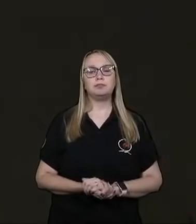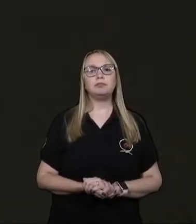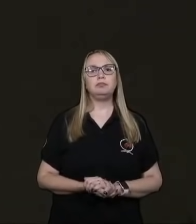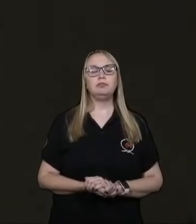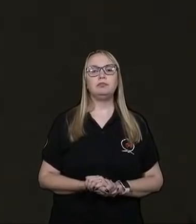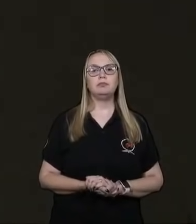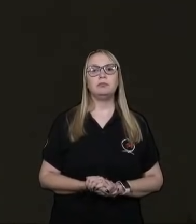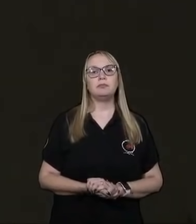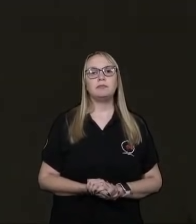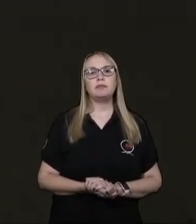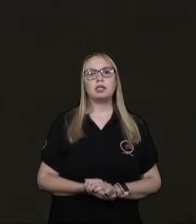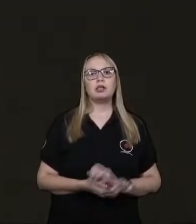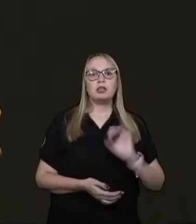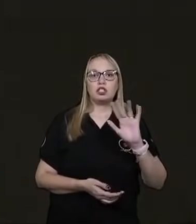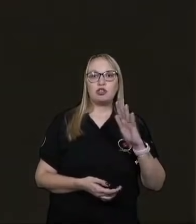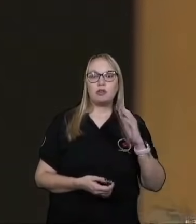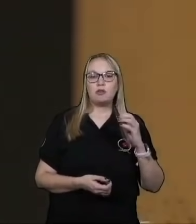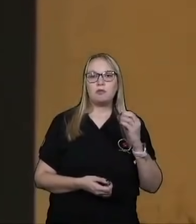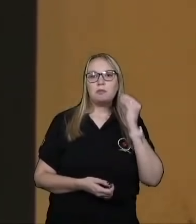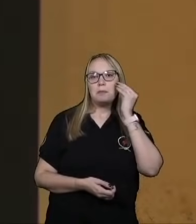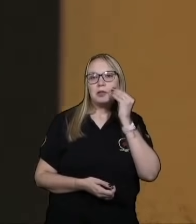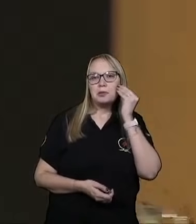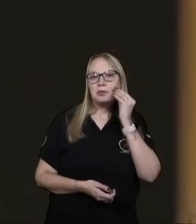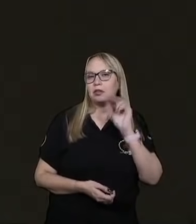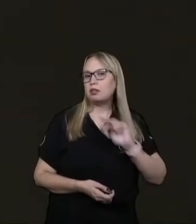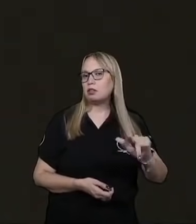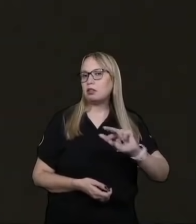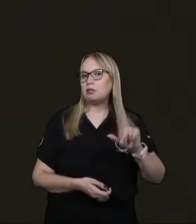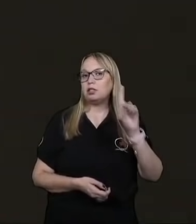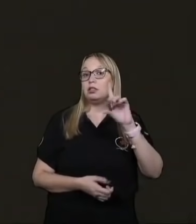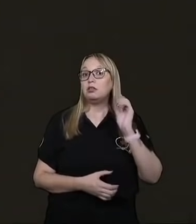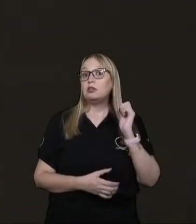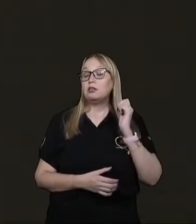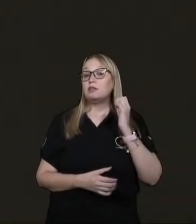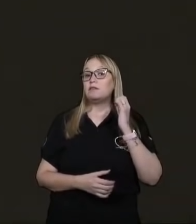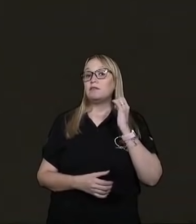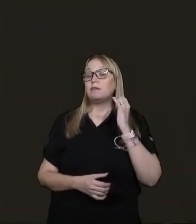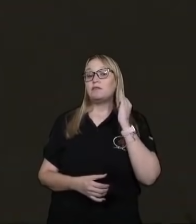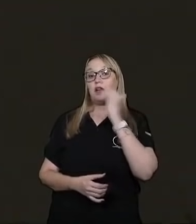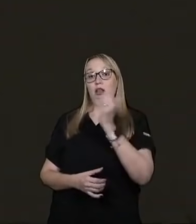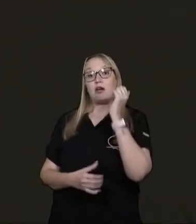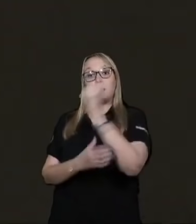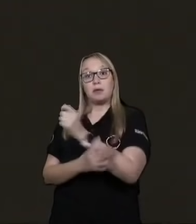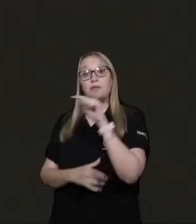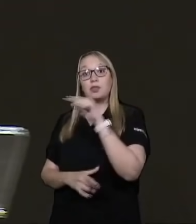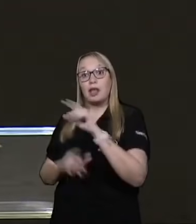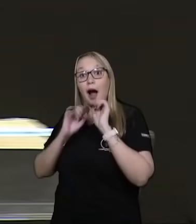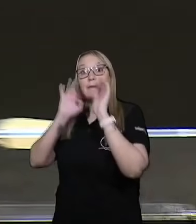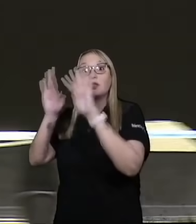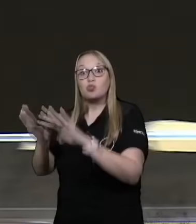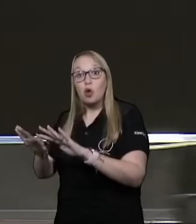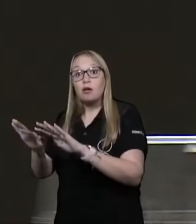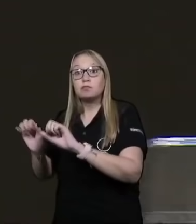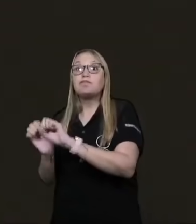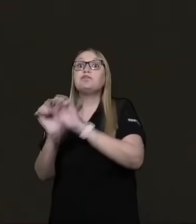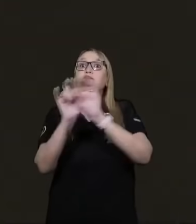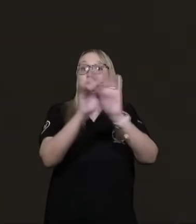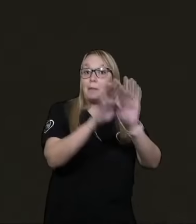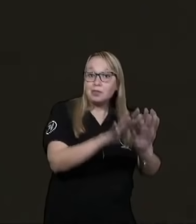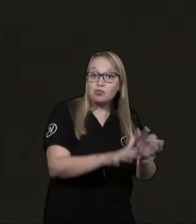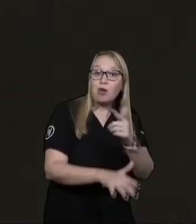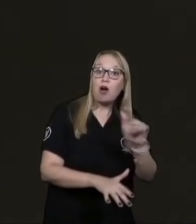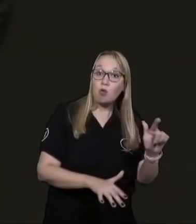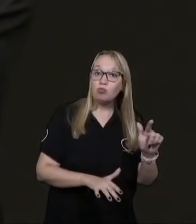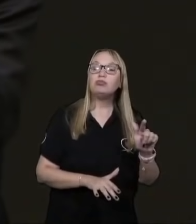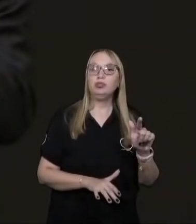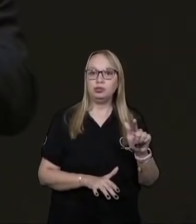e agora é só para isso Deus vai dizer palavra um e tu serás uma bênção eu vou te abençoar para